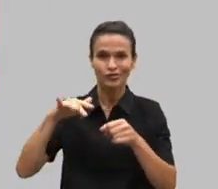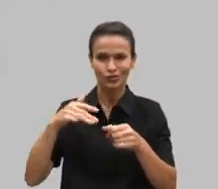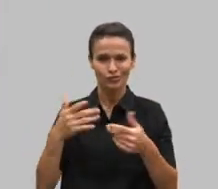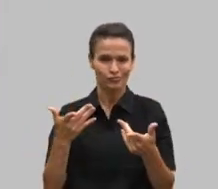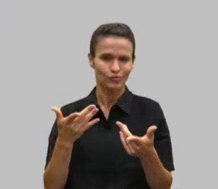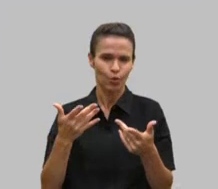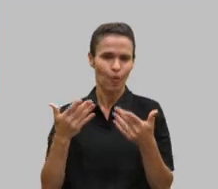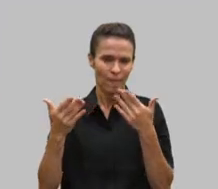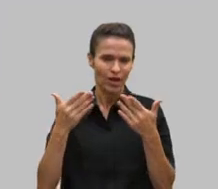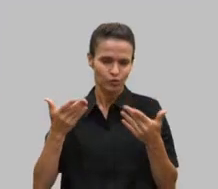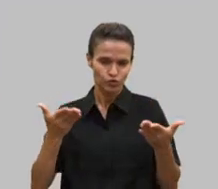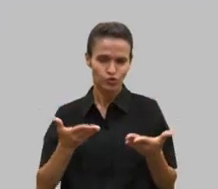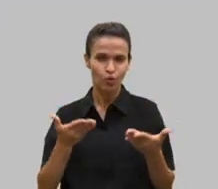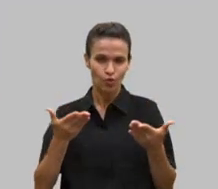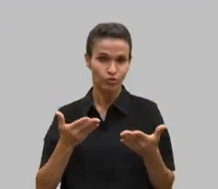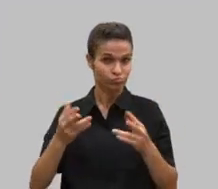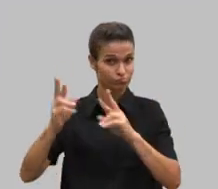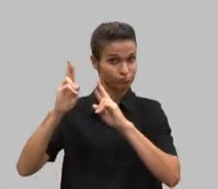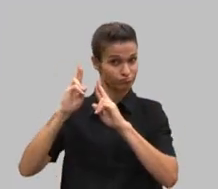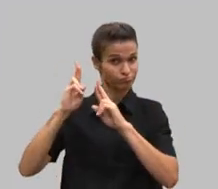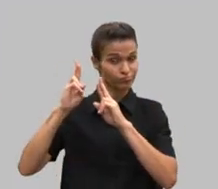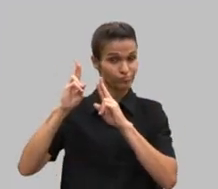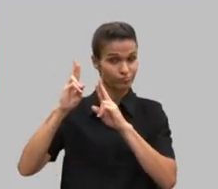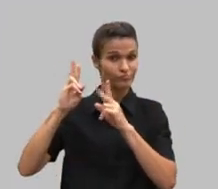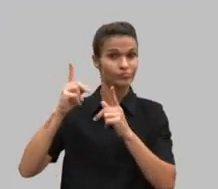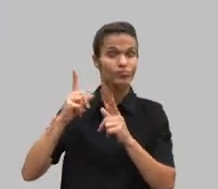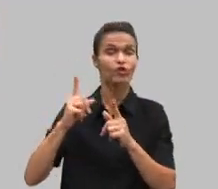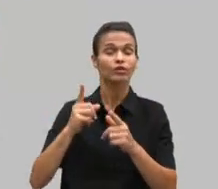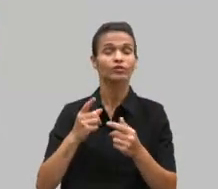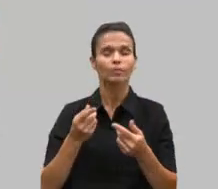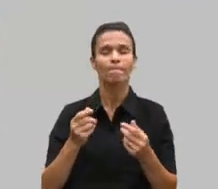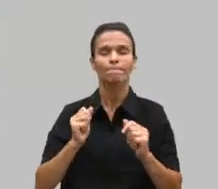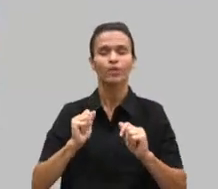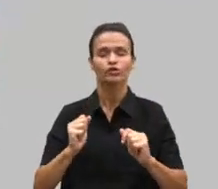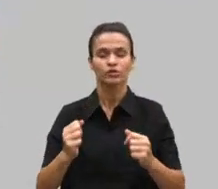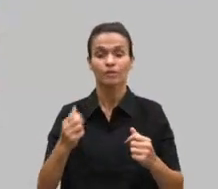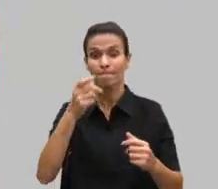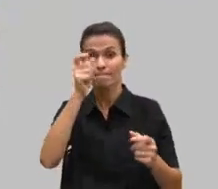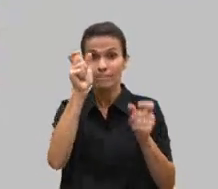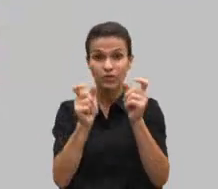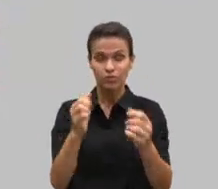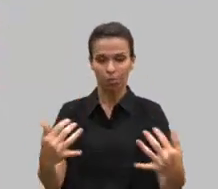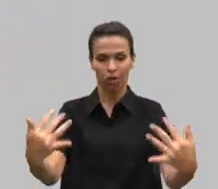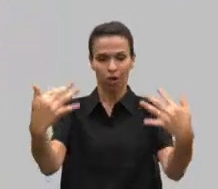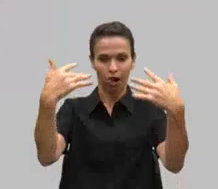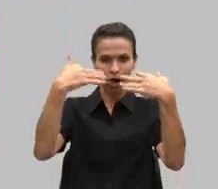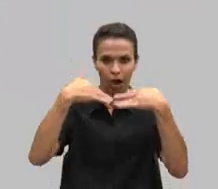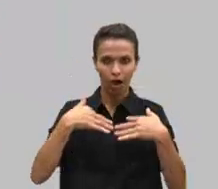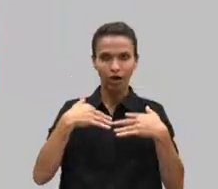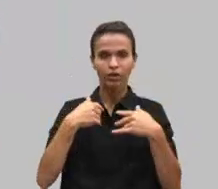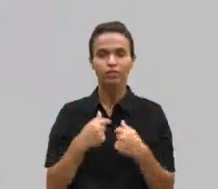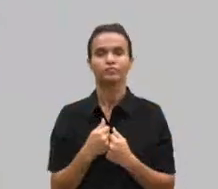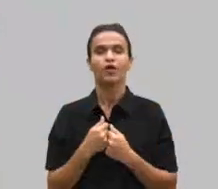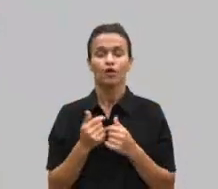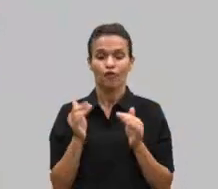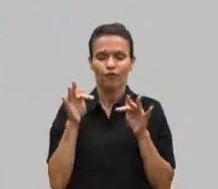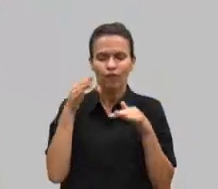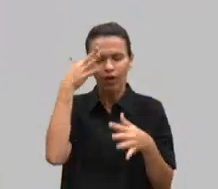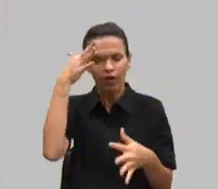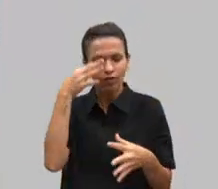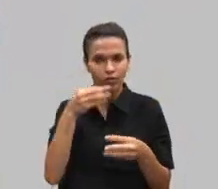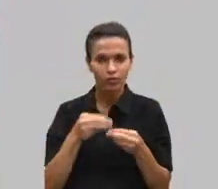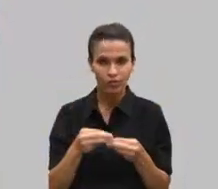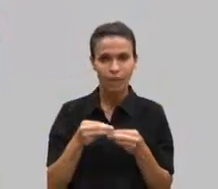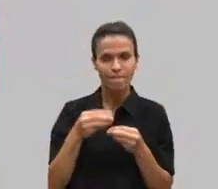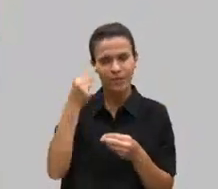Se Deus quiser a gente possa cada vez mais trazer as pessoas encerro trazendo aqui para vocês um pensamento do Victor